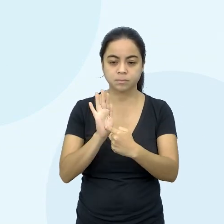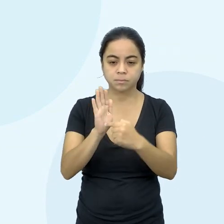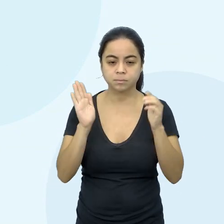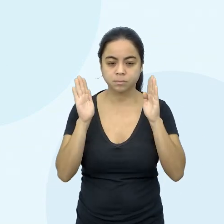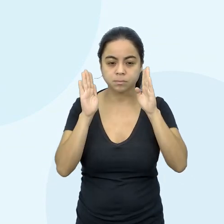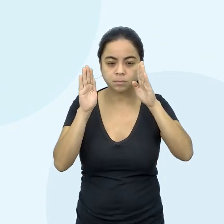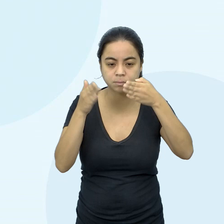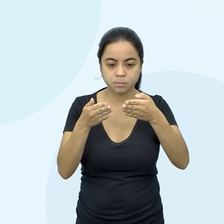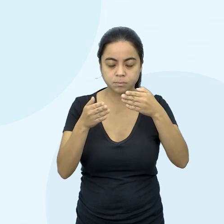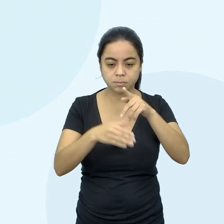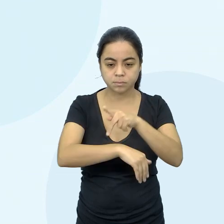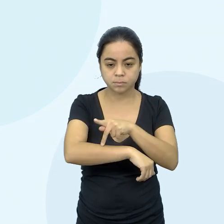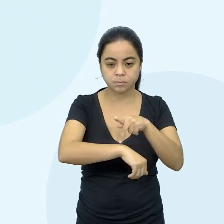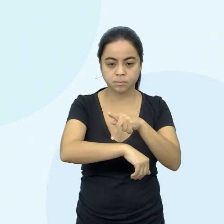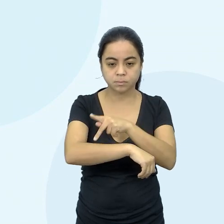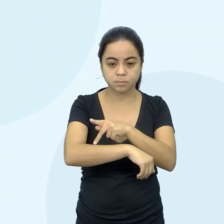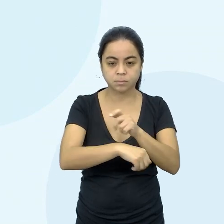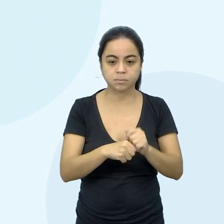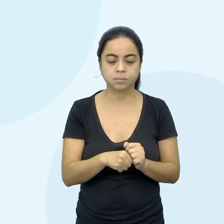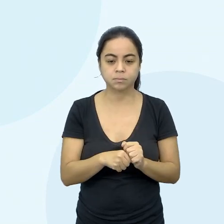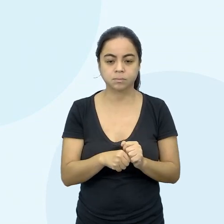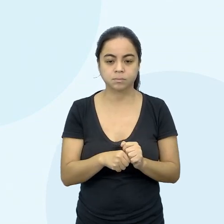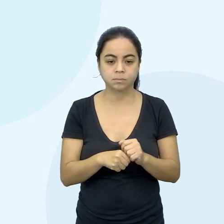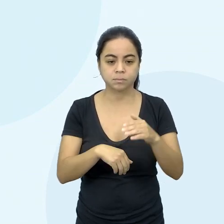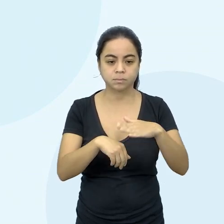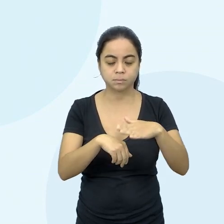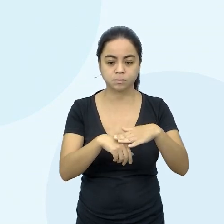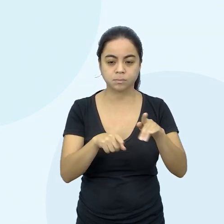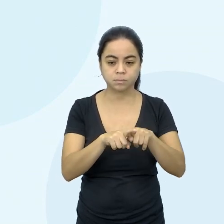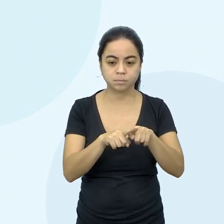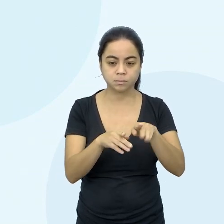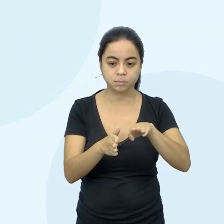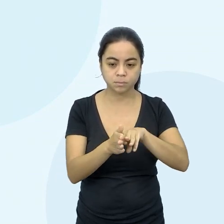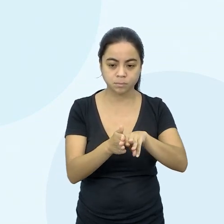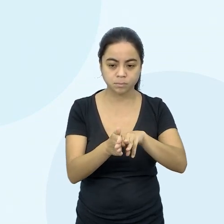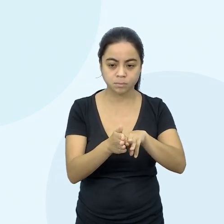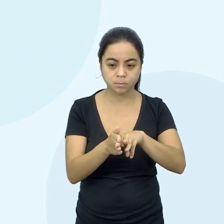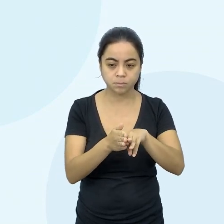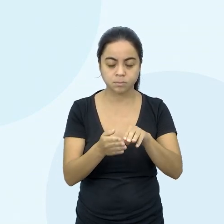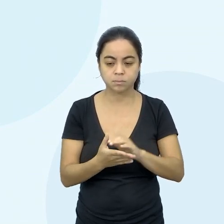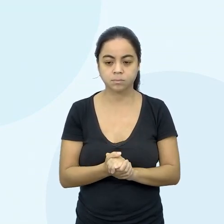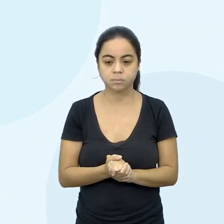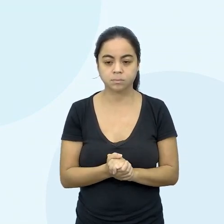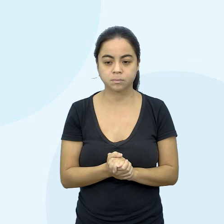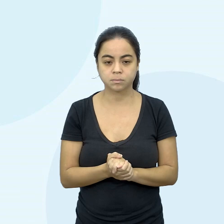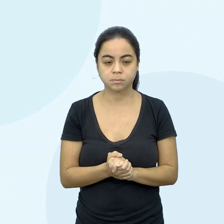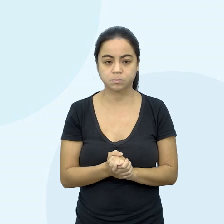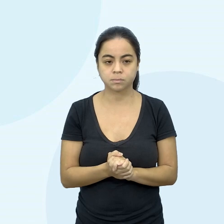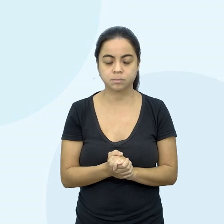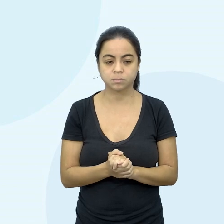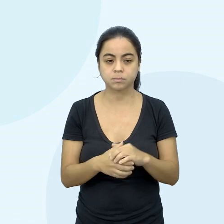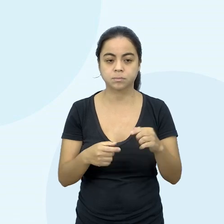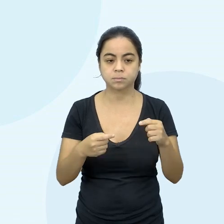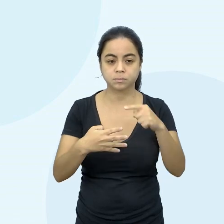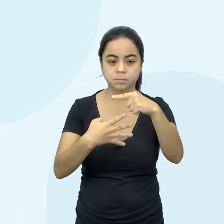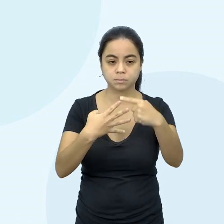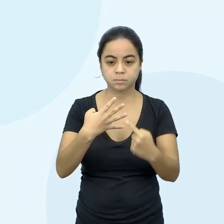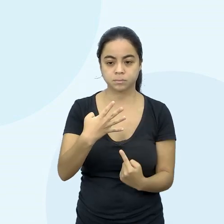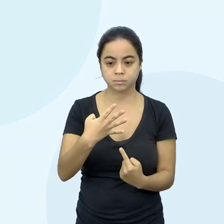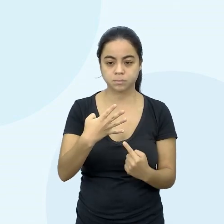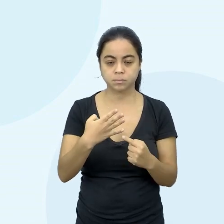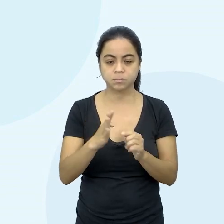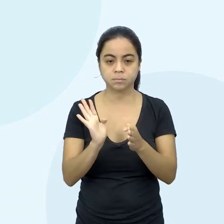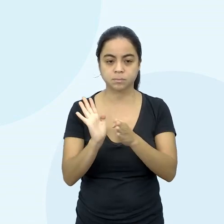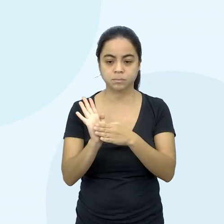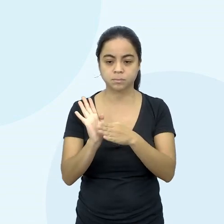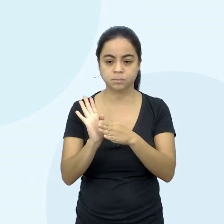ênfase ao caráter pedagógico, procedimental e metodológico. No próximo slide nós vamos apresentar o nosso percurso de